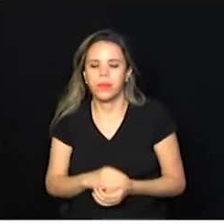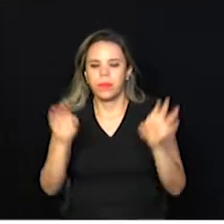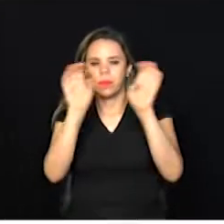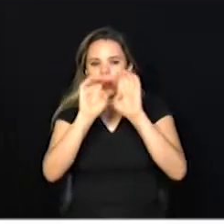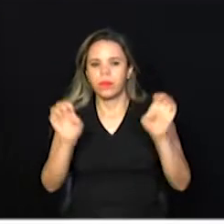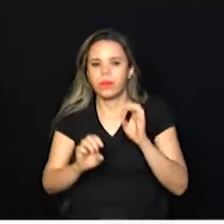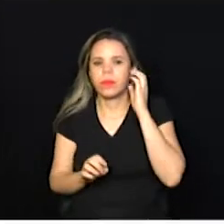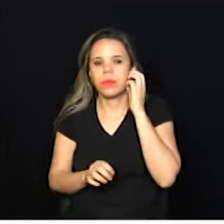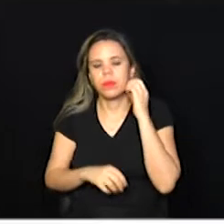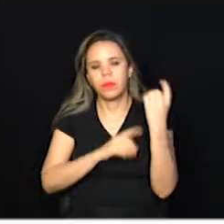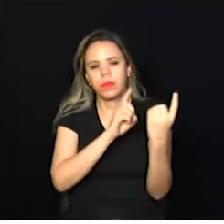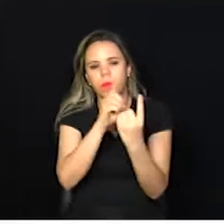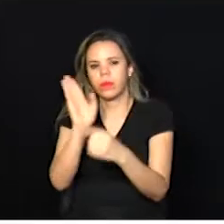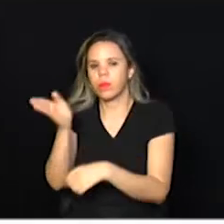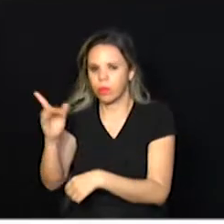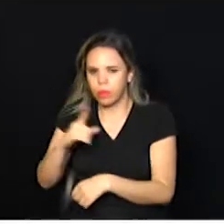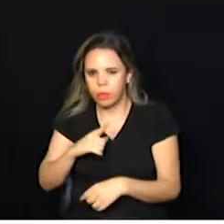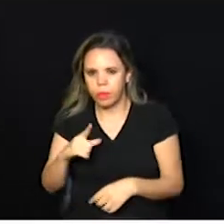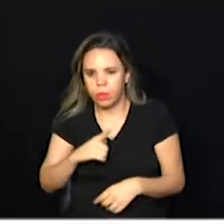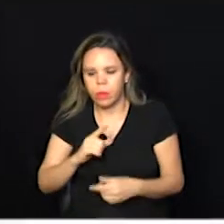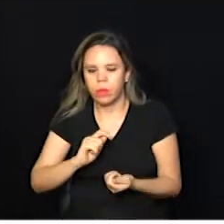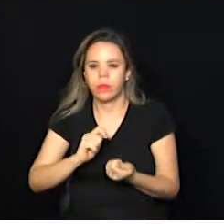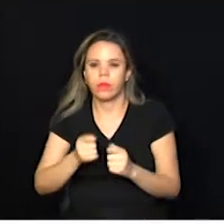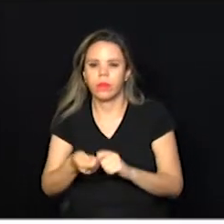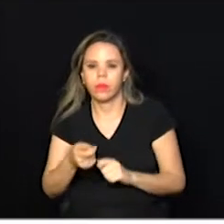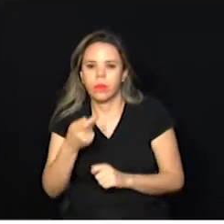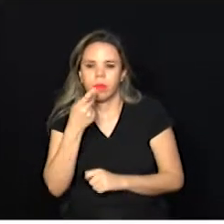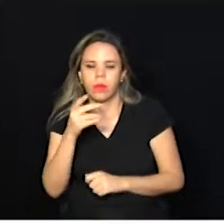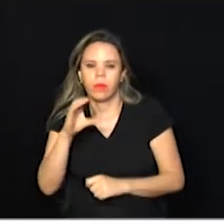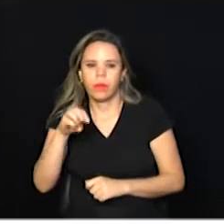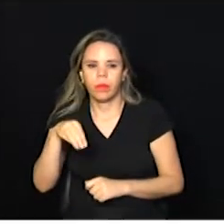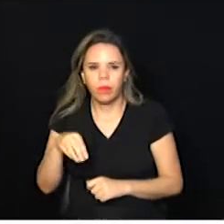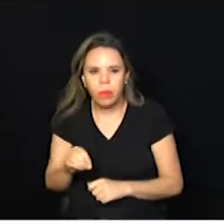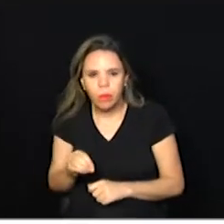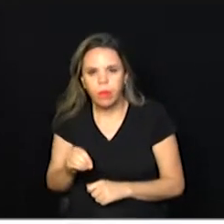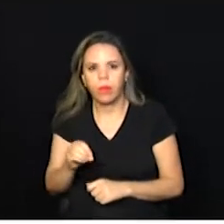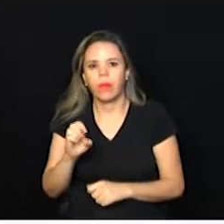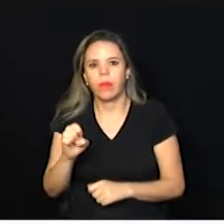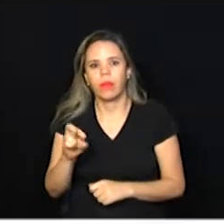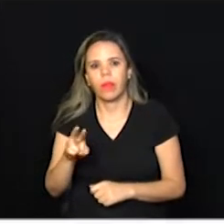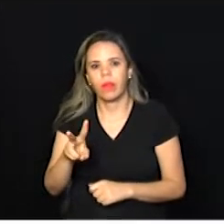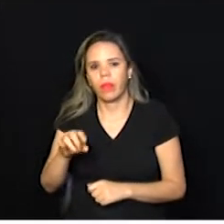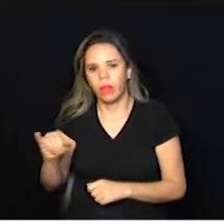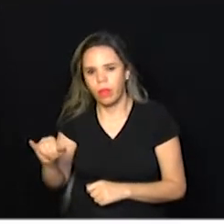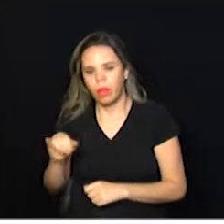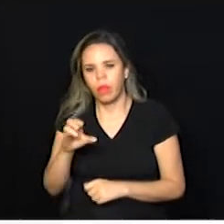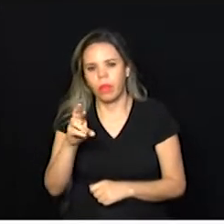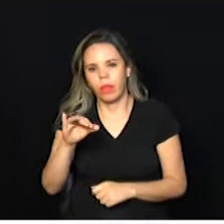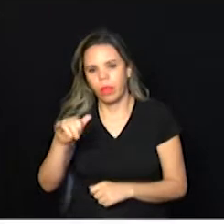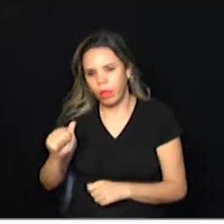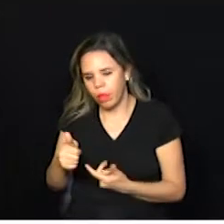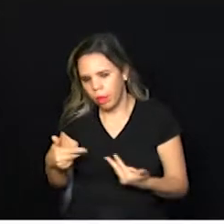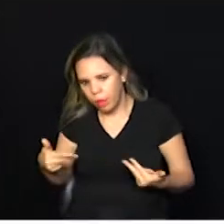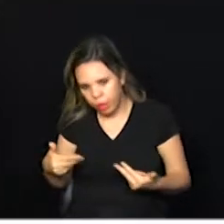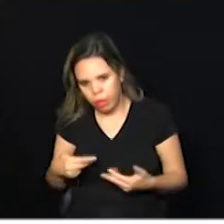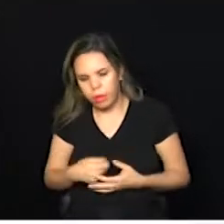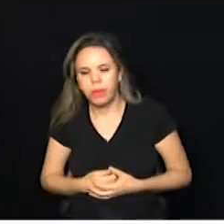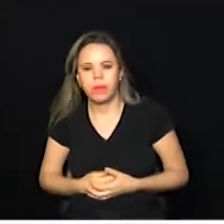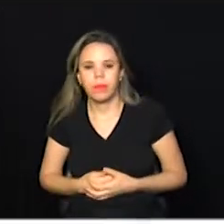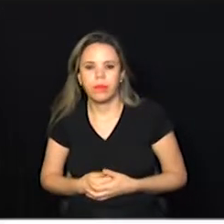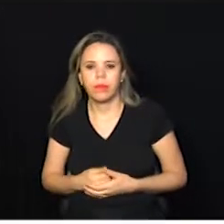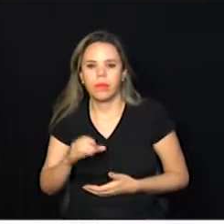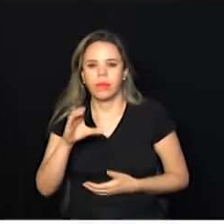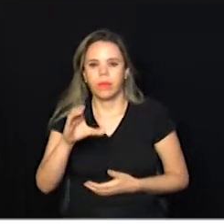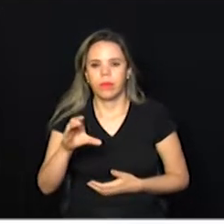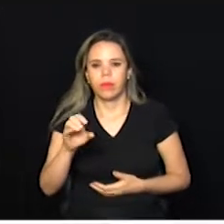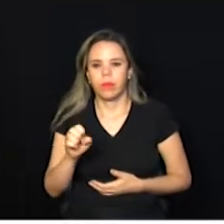dos serviços já existentes, aí o que eu posso dizer? CEAMO, SERAV, os próprios CREAS, o SARAEME,